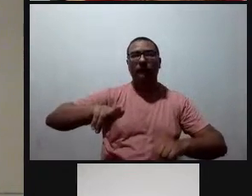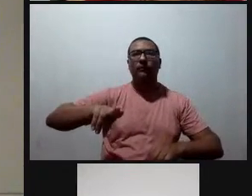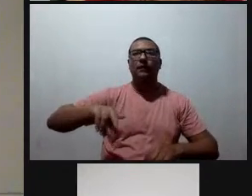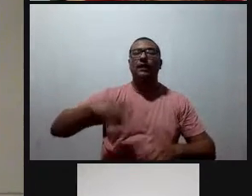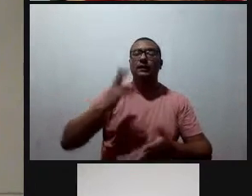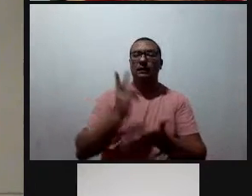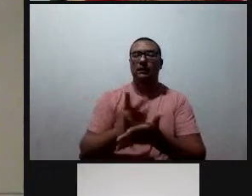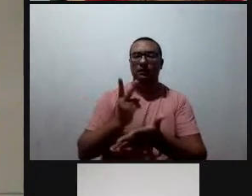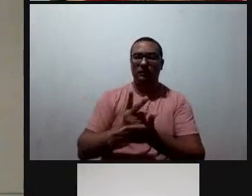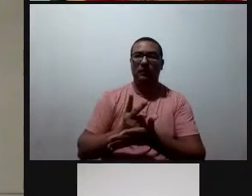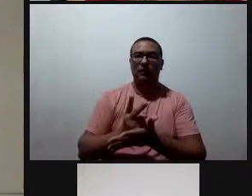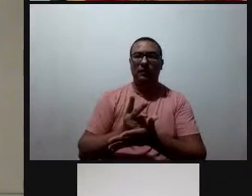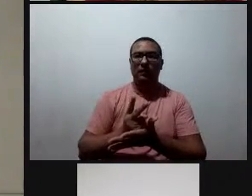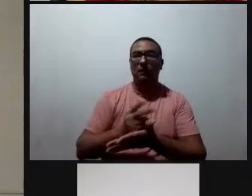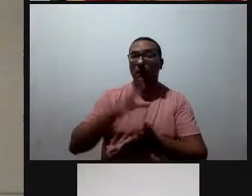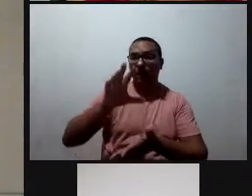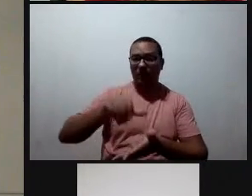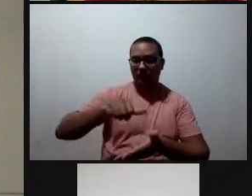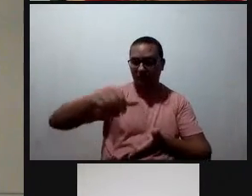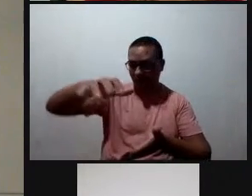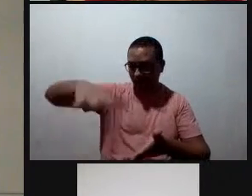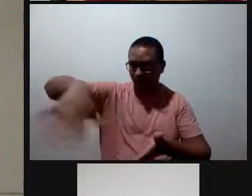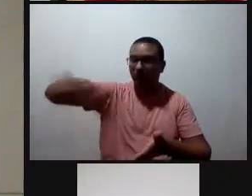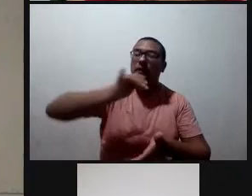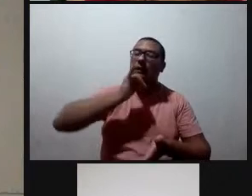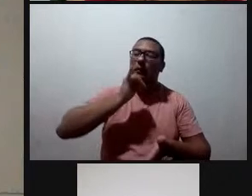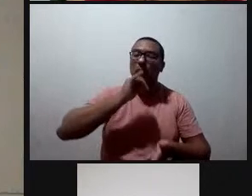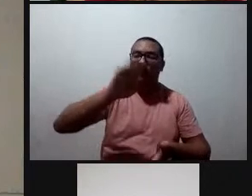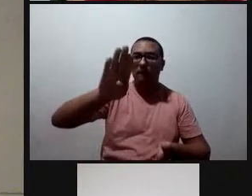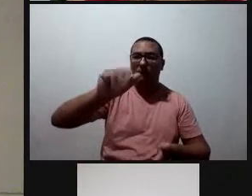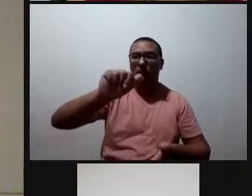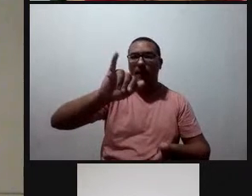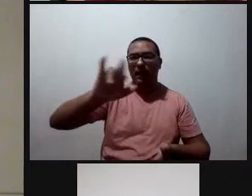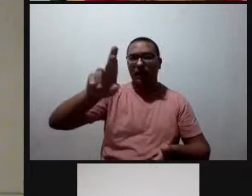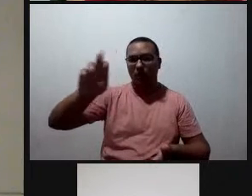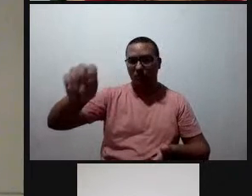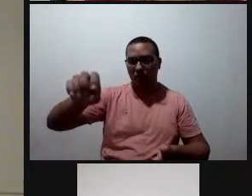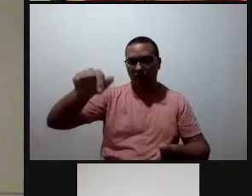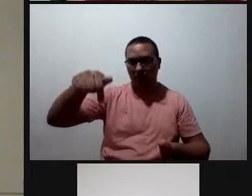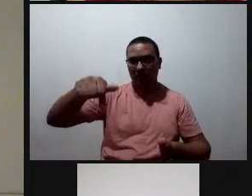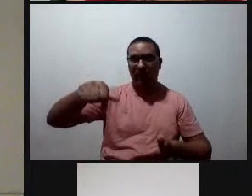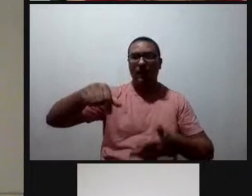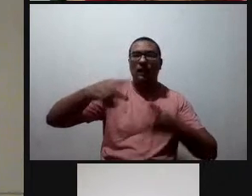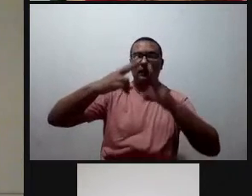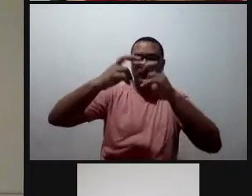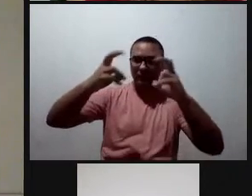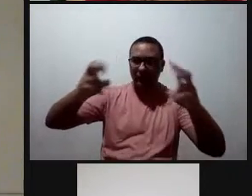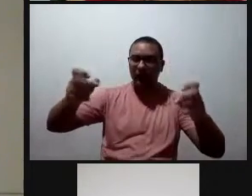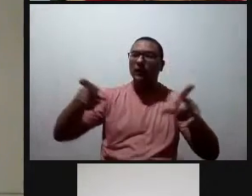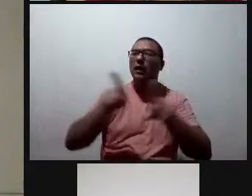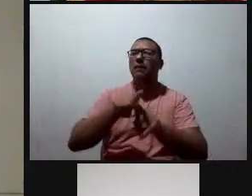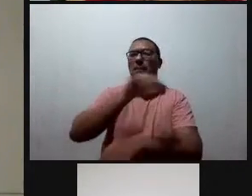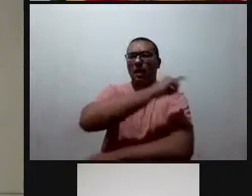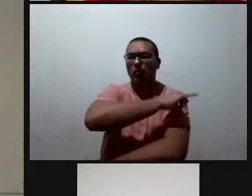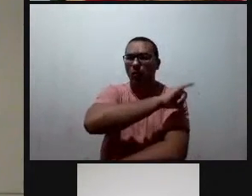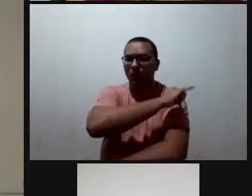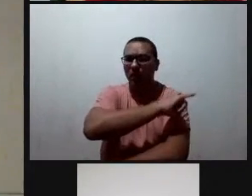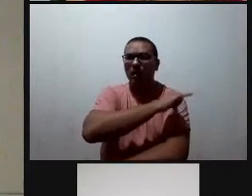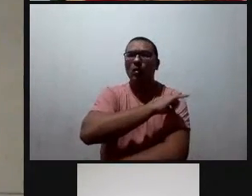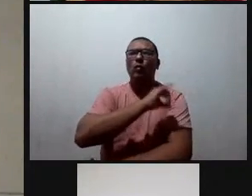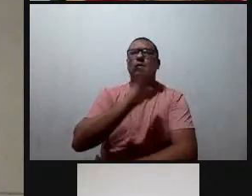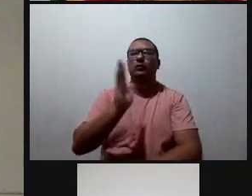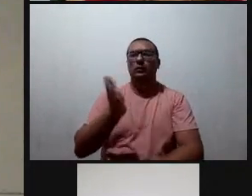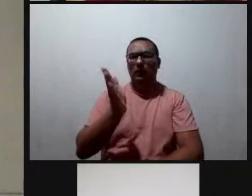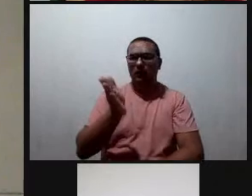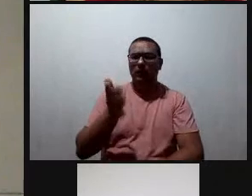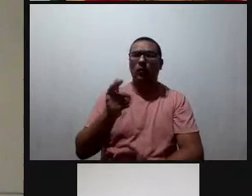pegamos um bairro da cidade de Florianópolis, né? Já fomos para o Rio de Janeiro também, já fomos para Camboriú,